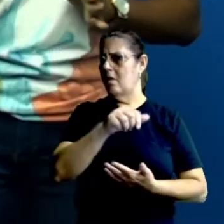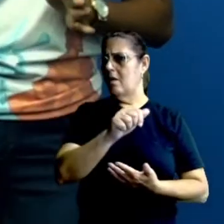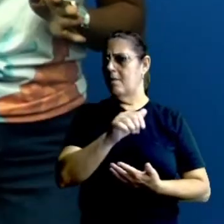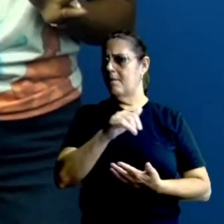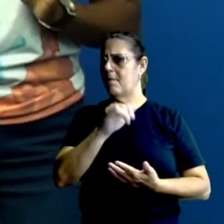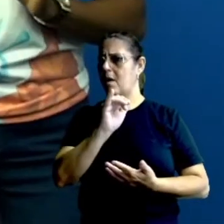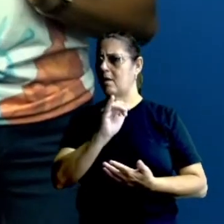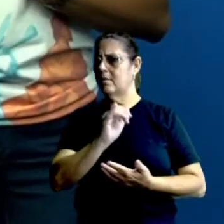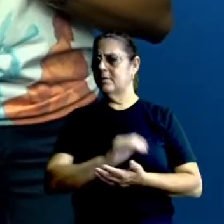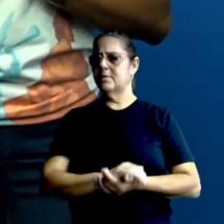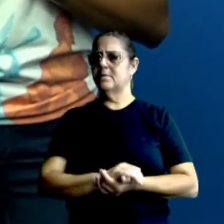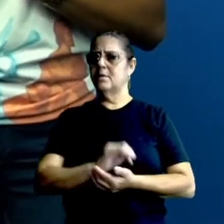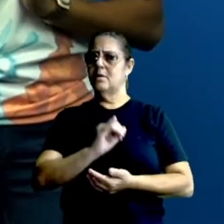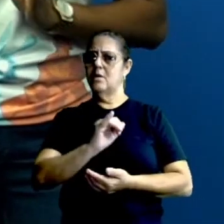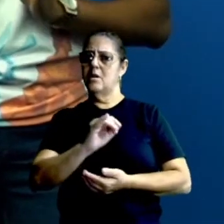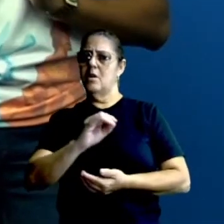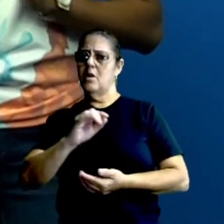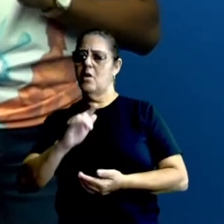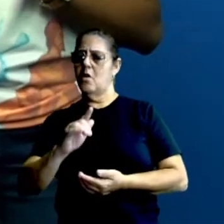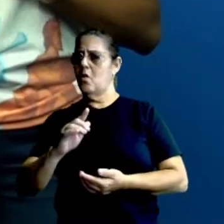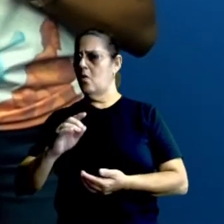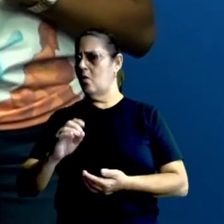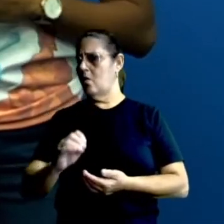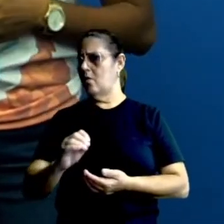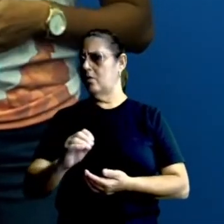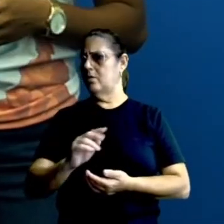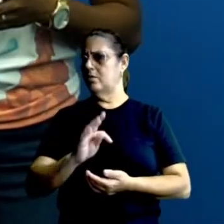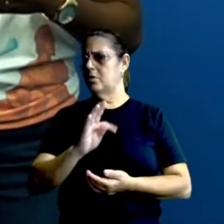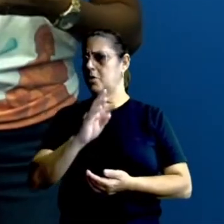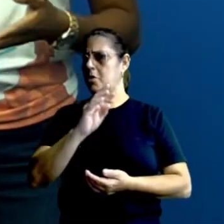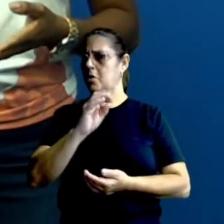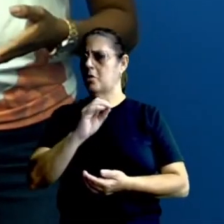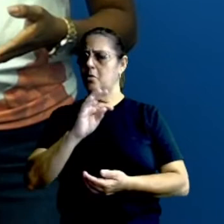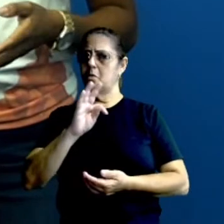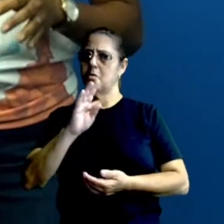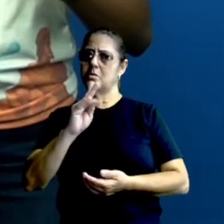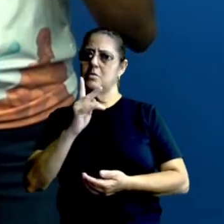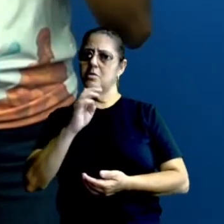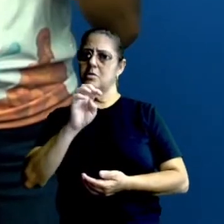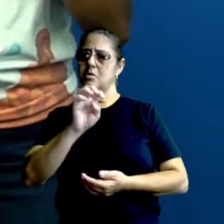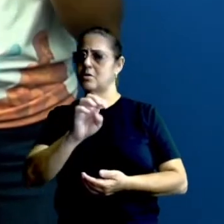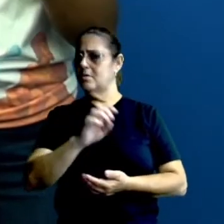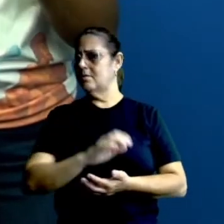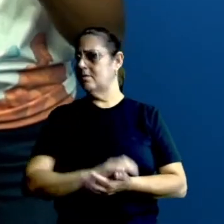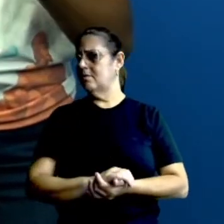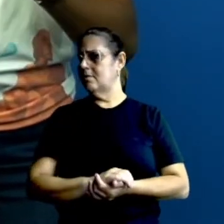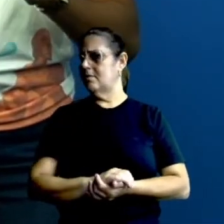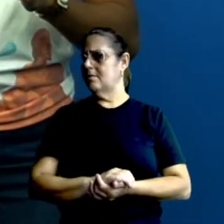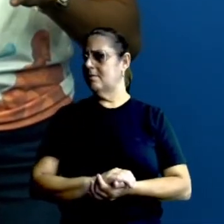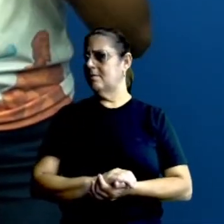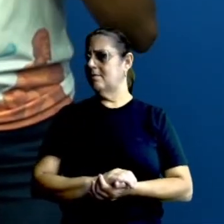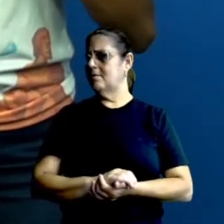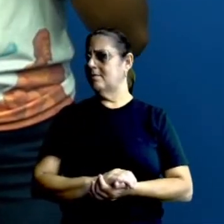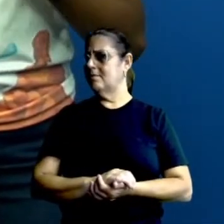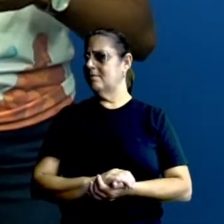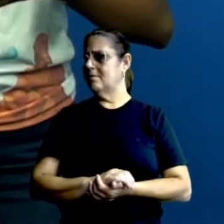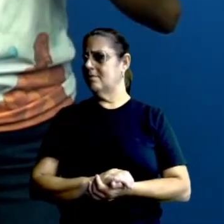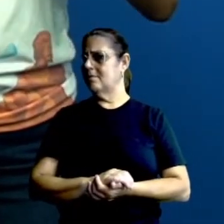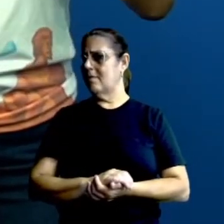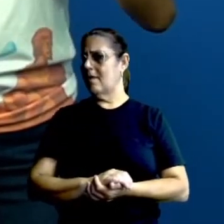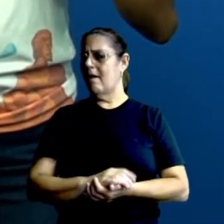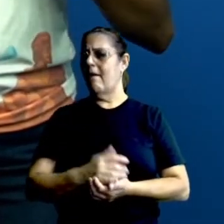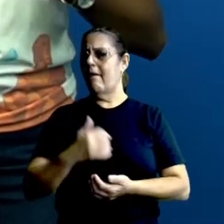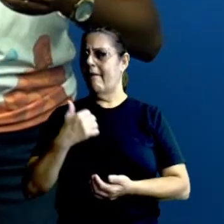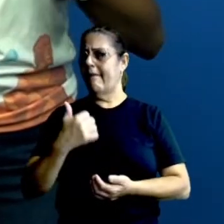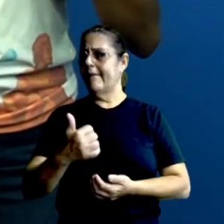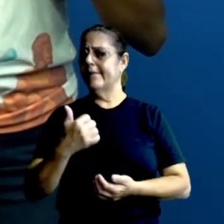temos mais. May I go to the toilet, please? Essa aí é recorde. Essa aí